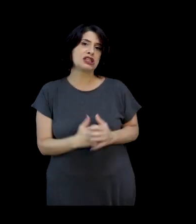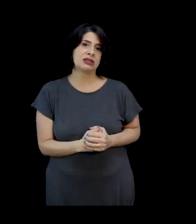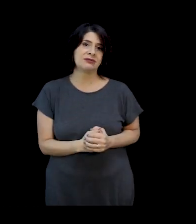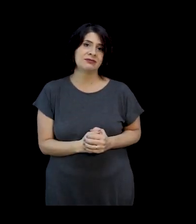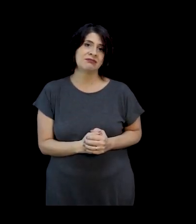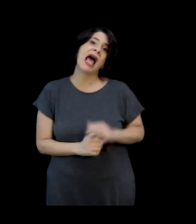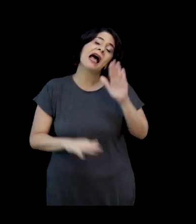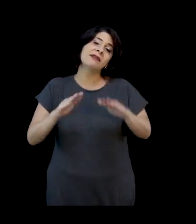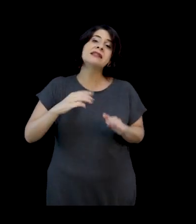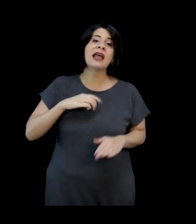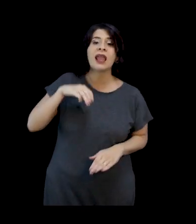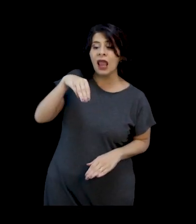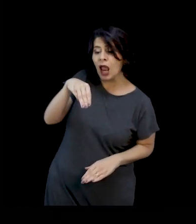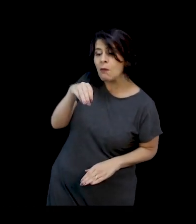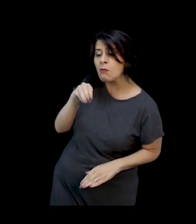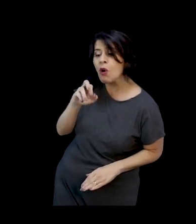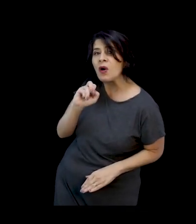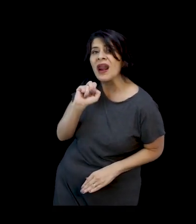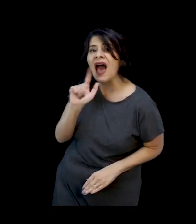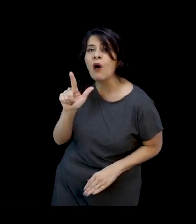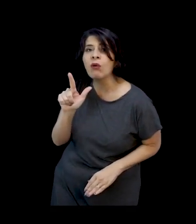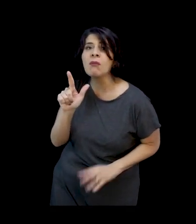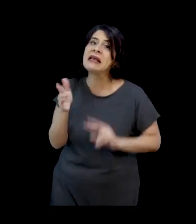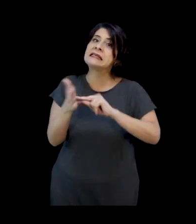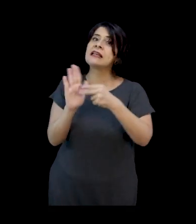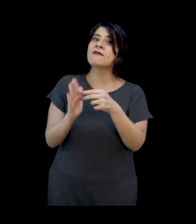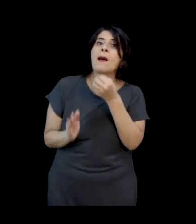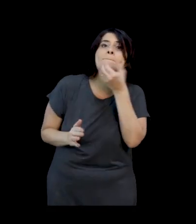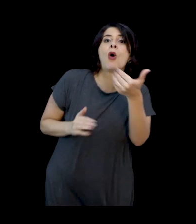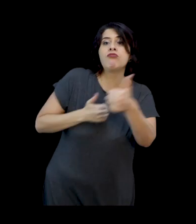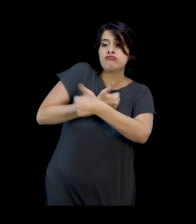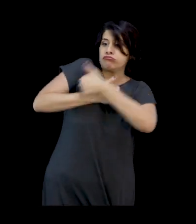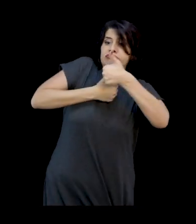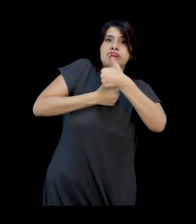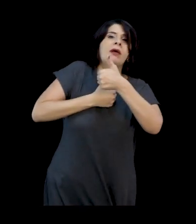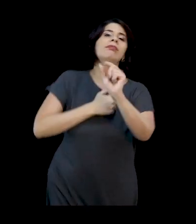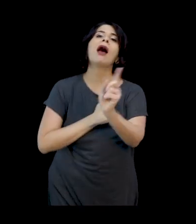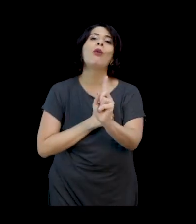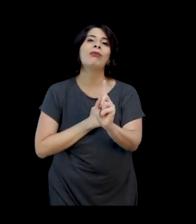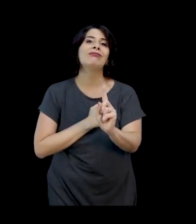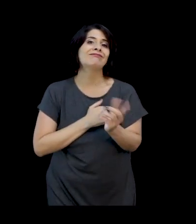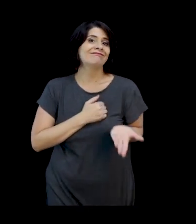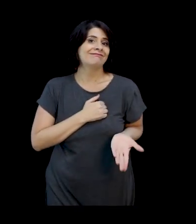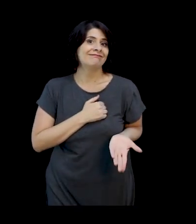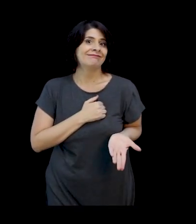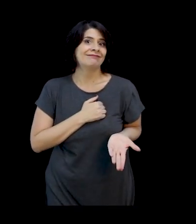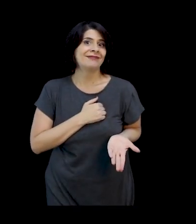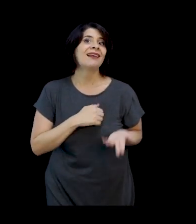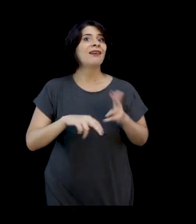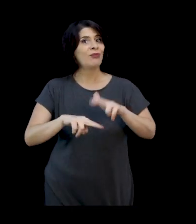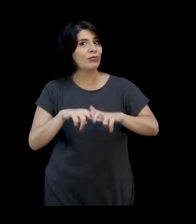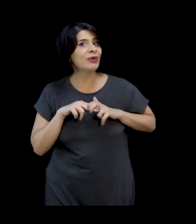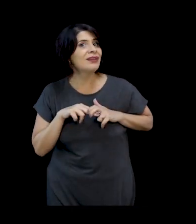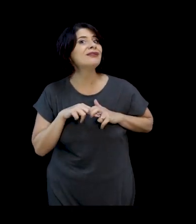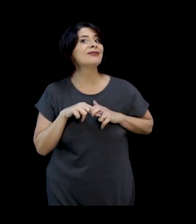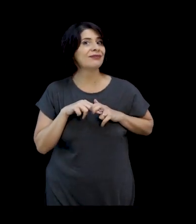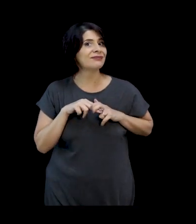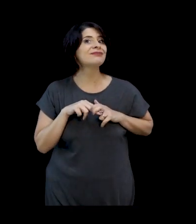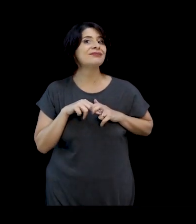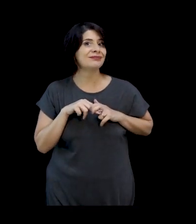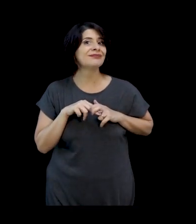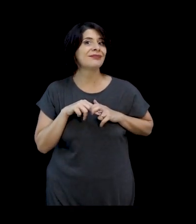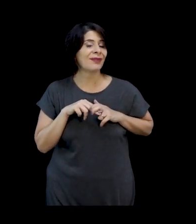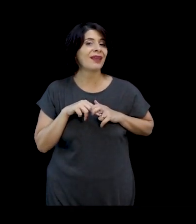ser imoral do ponto de vista da moral. Ele é moral, mas ele não é moralmente bom, necessariamente. E